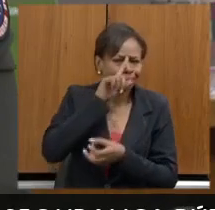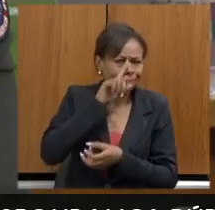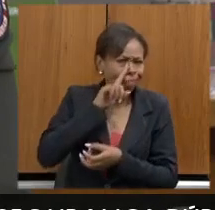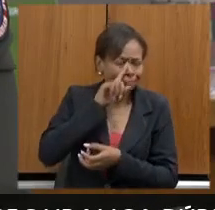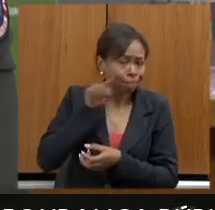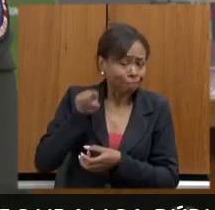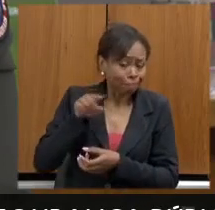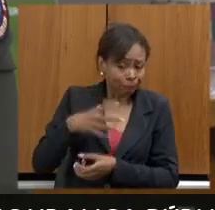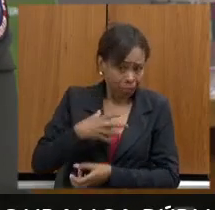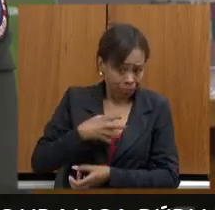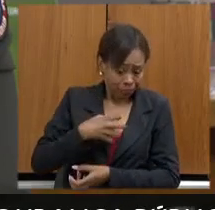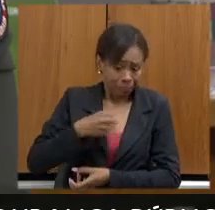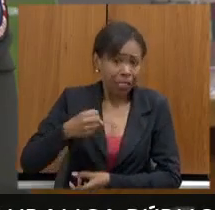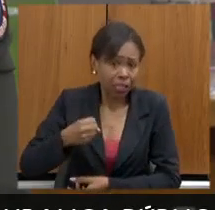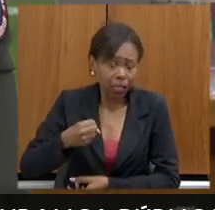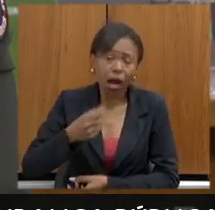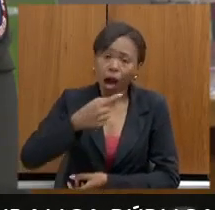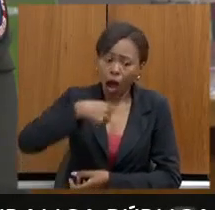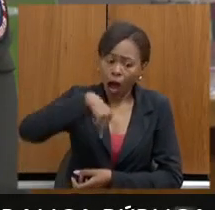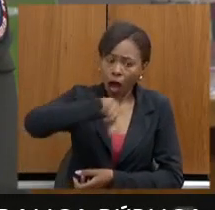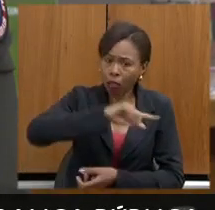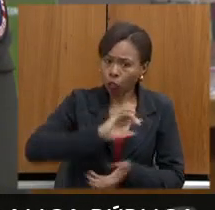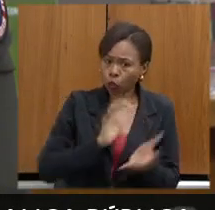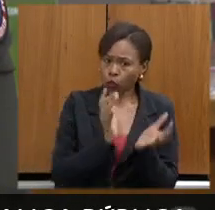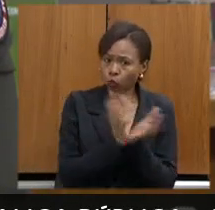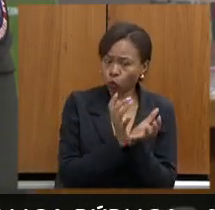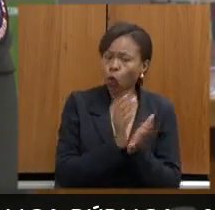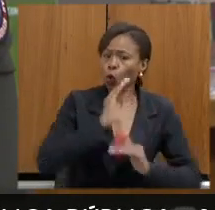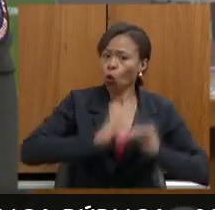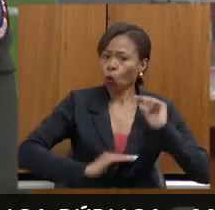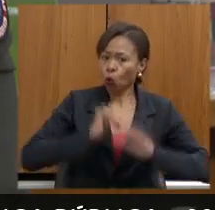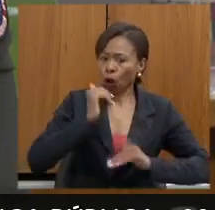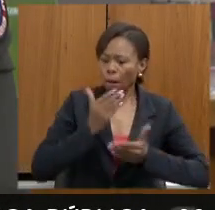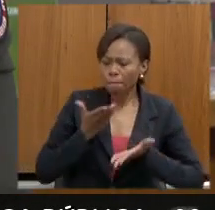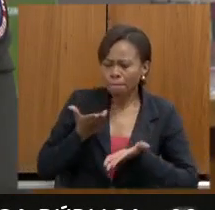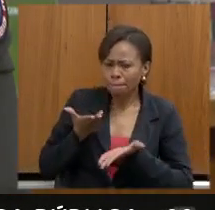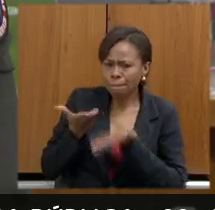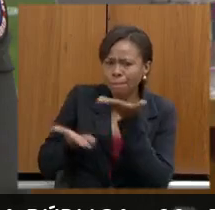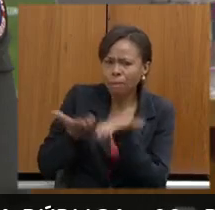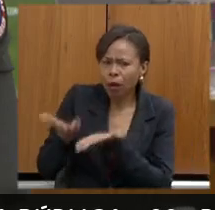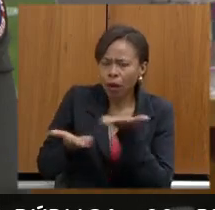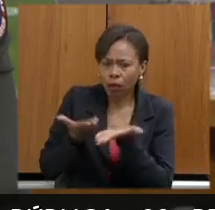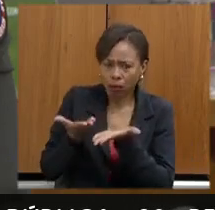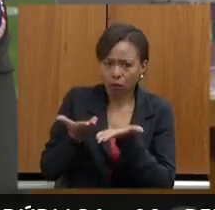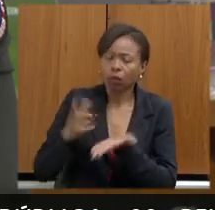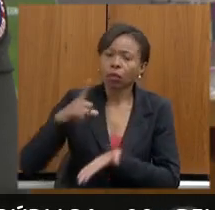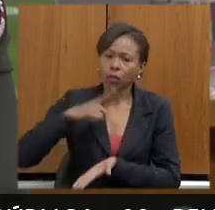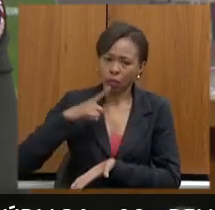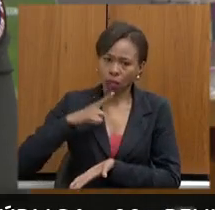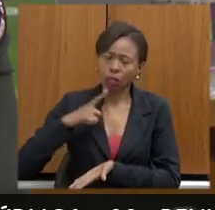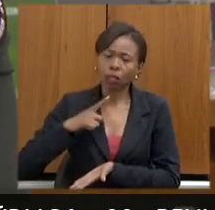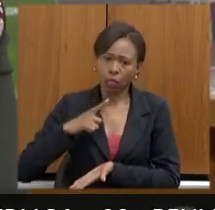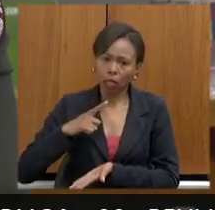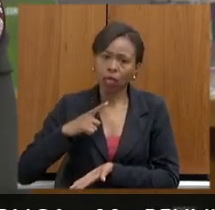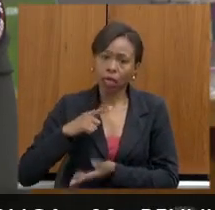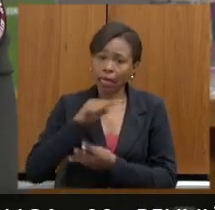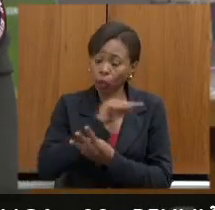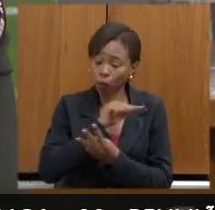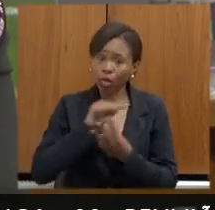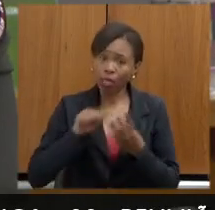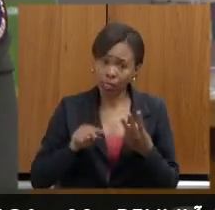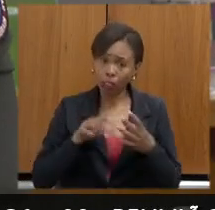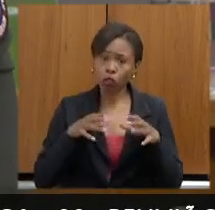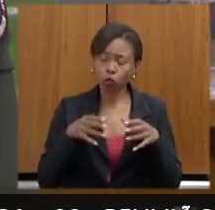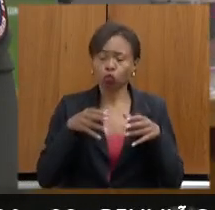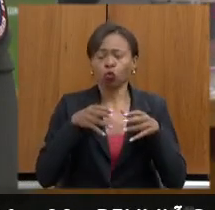nos leva a necessidade de algum tipo de ação é então nós temos também mais essa